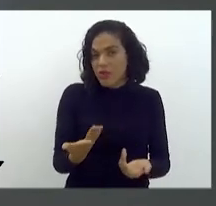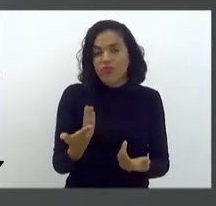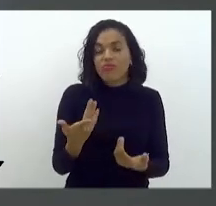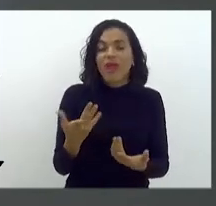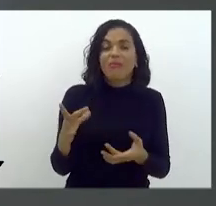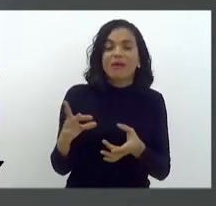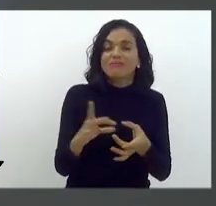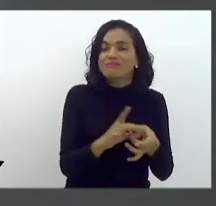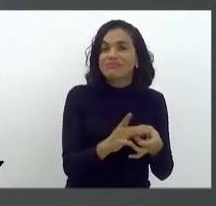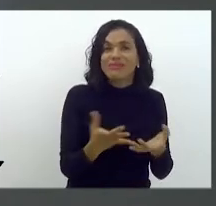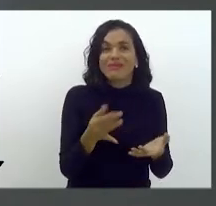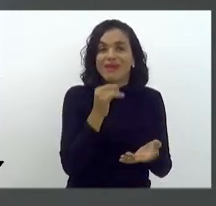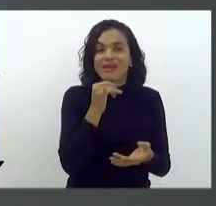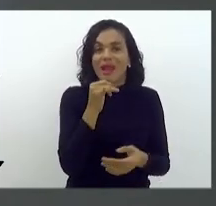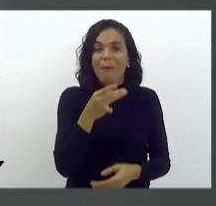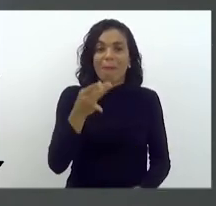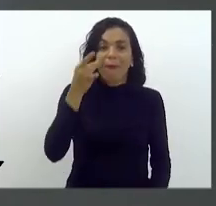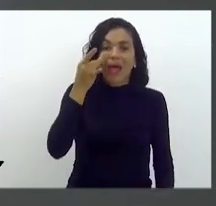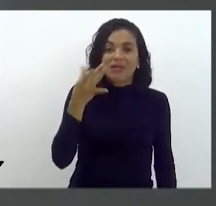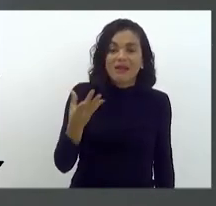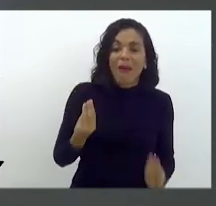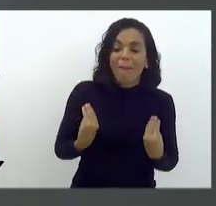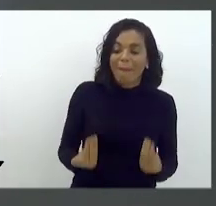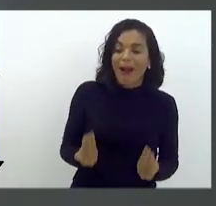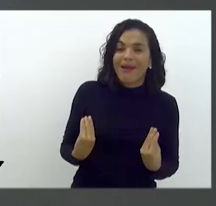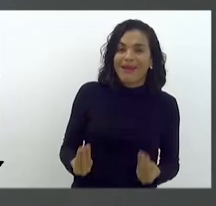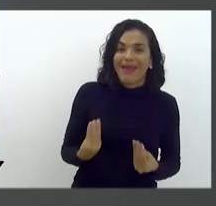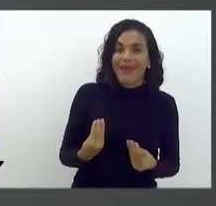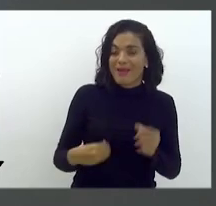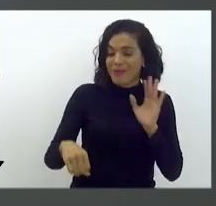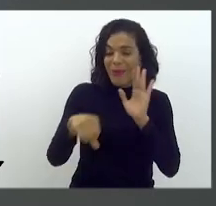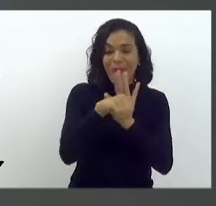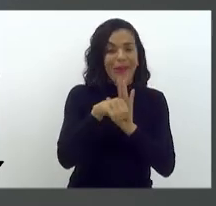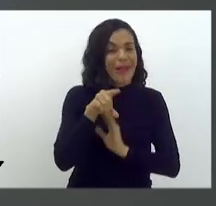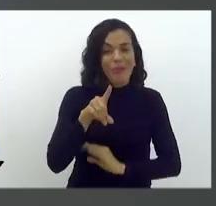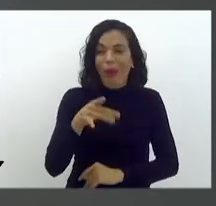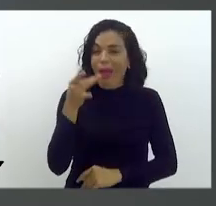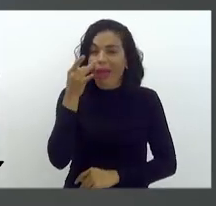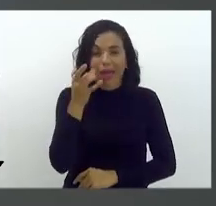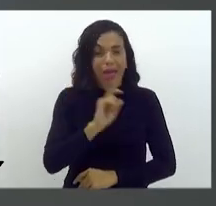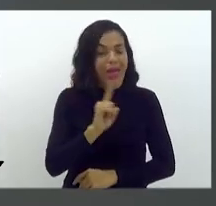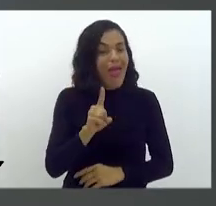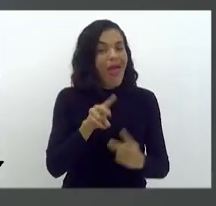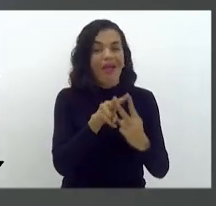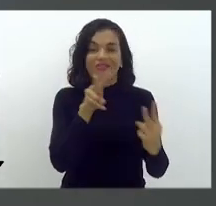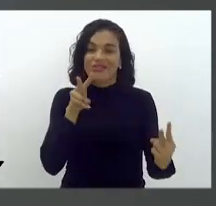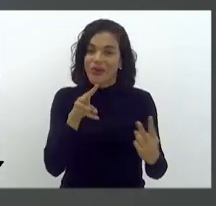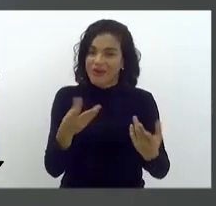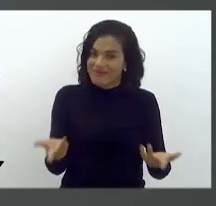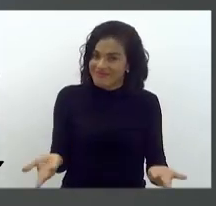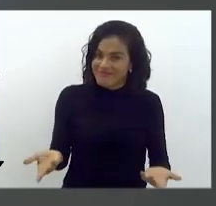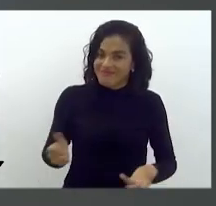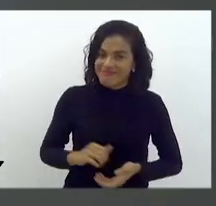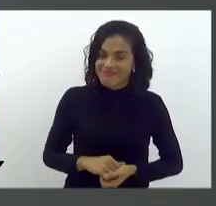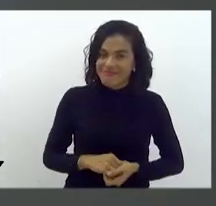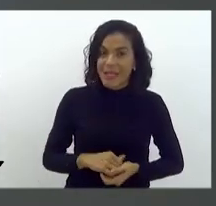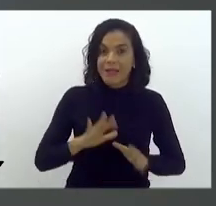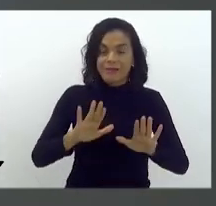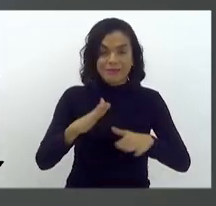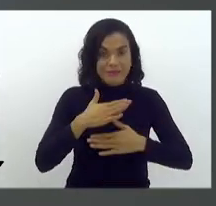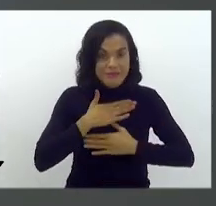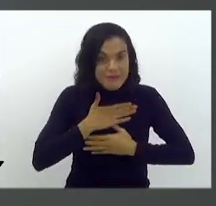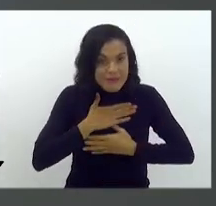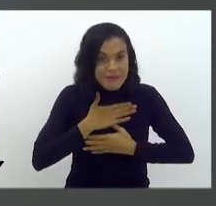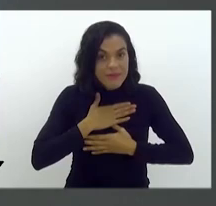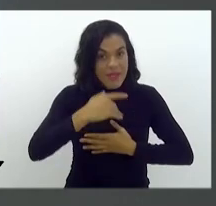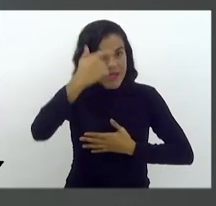mais sentido se infiltrar por exemplo presencialmente né que o crime não é cometido ele é cometido em outro ambiente mas eu